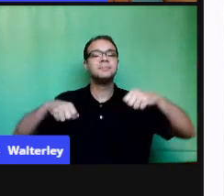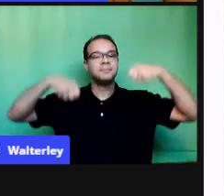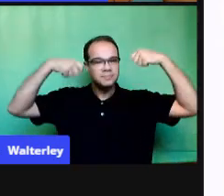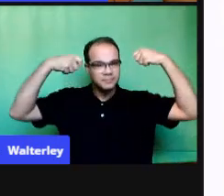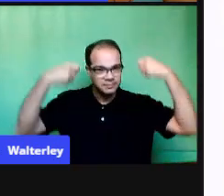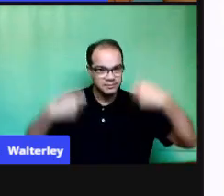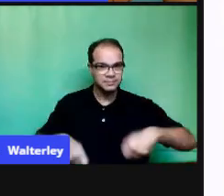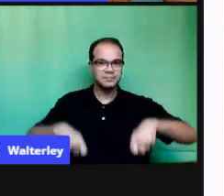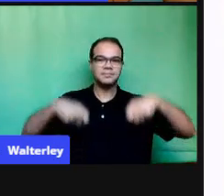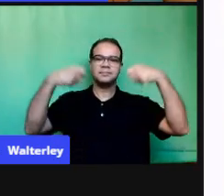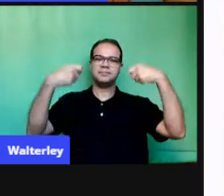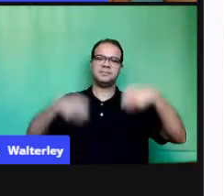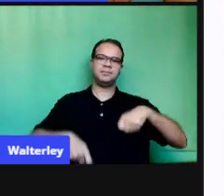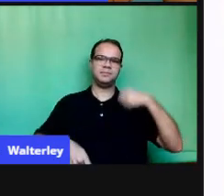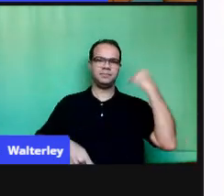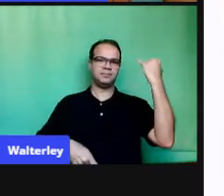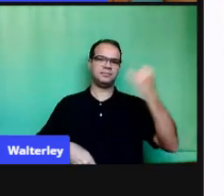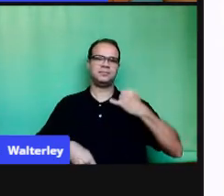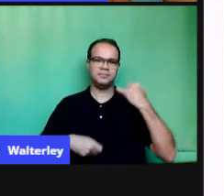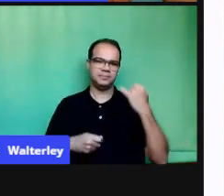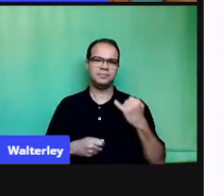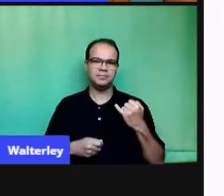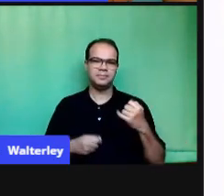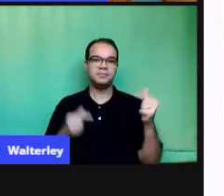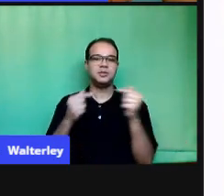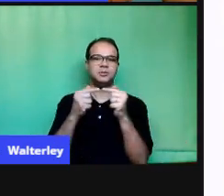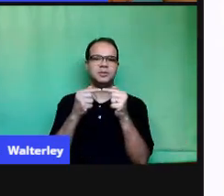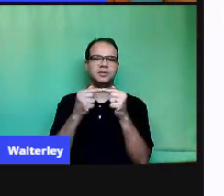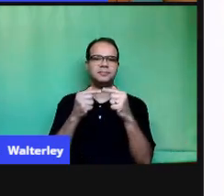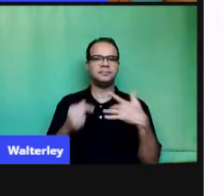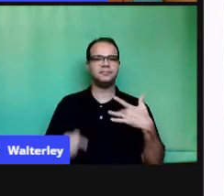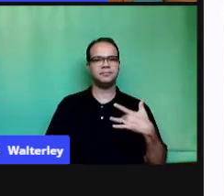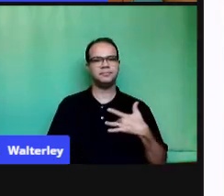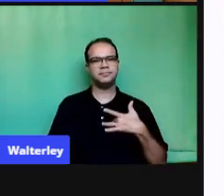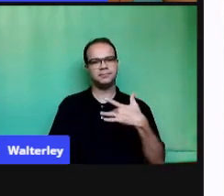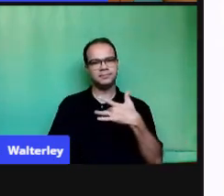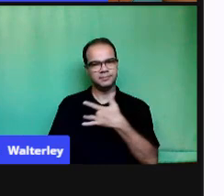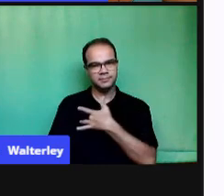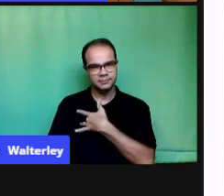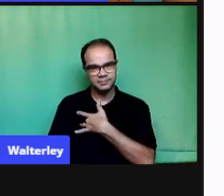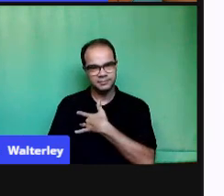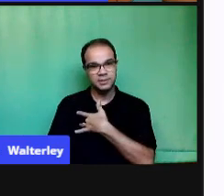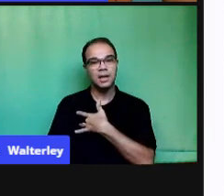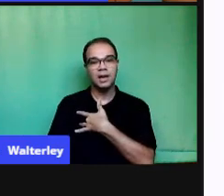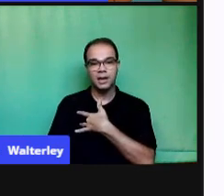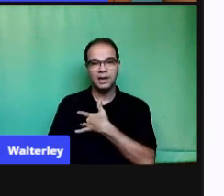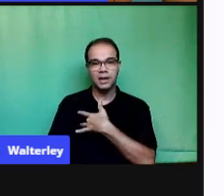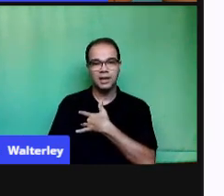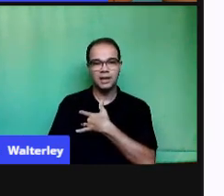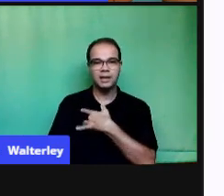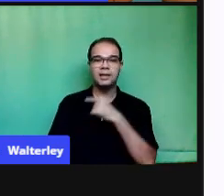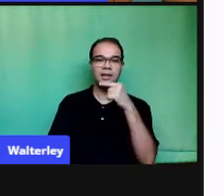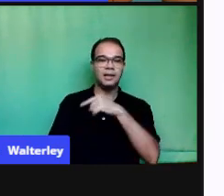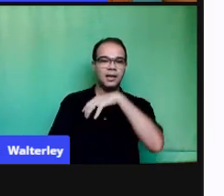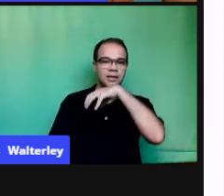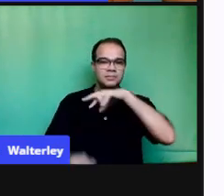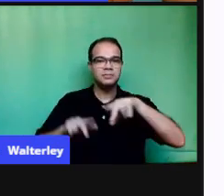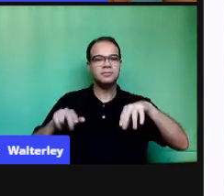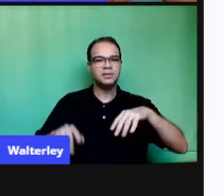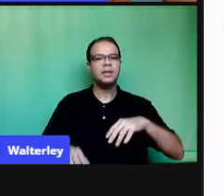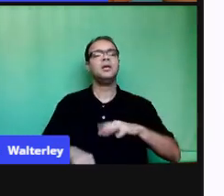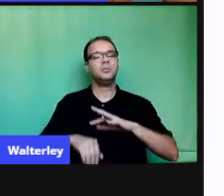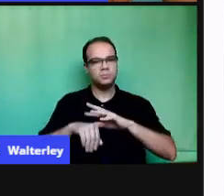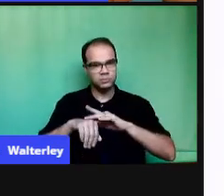muito importante, né? É um outro domínio que a gente precisa avaliar. Os animais adoecem, né? Isso faz parte da